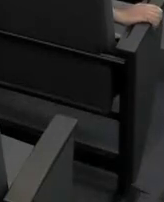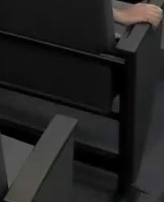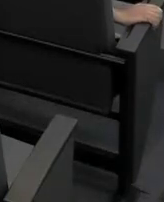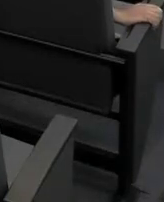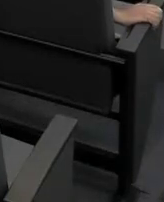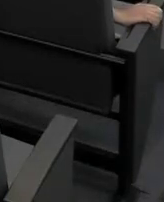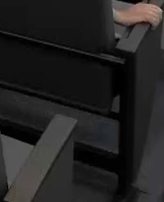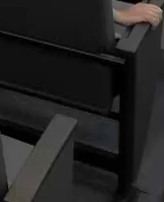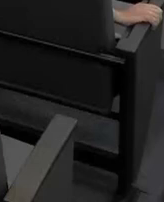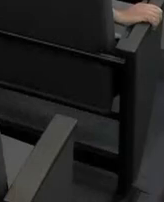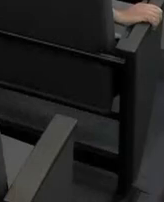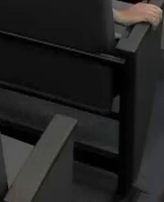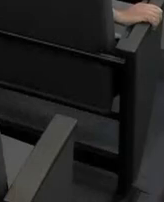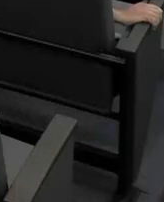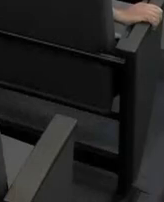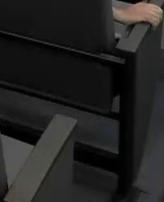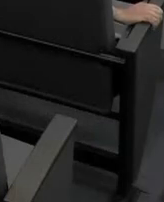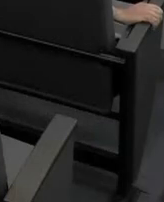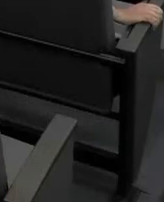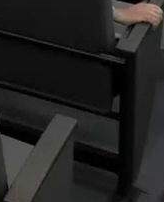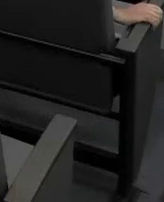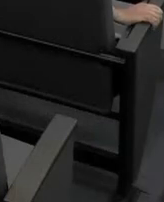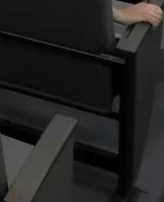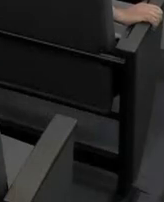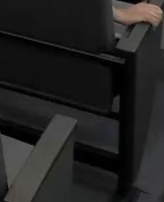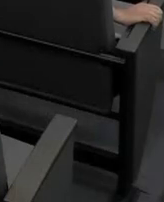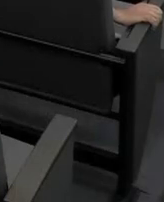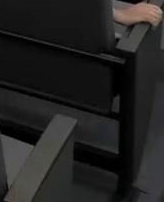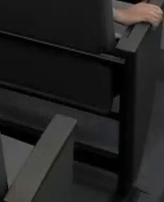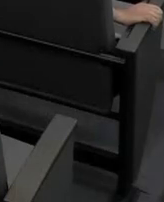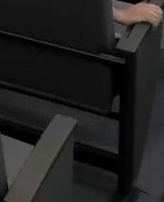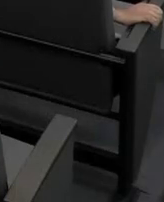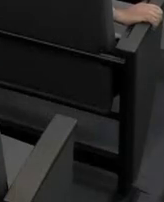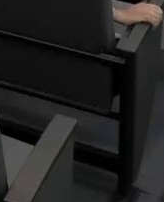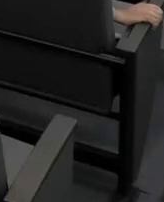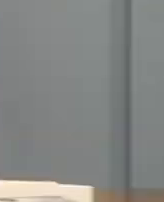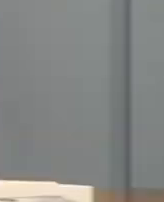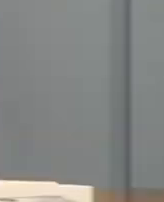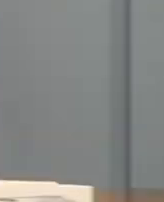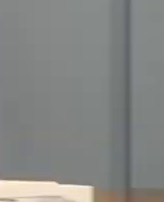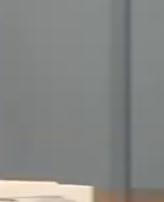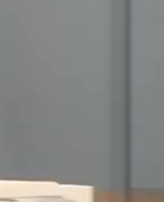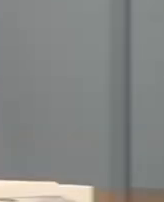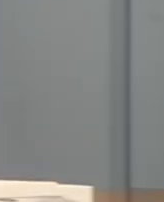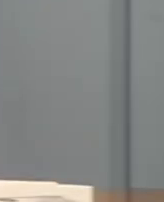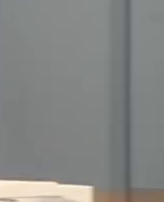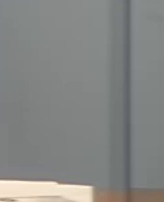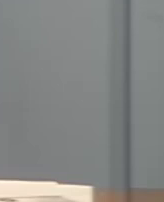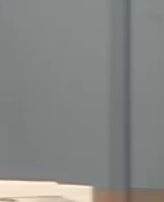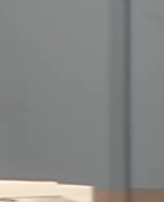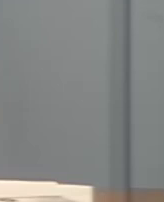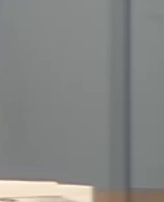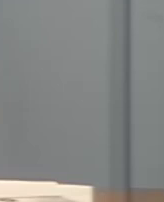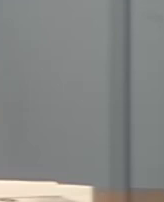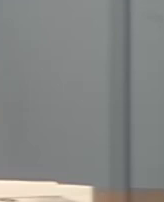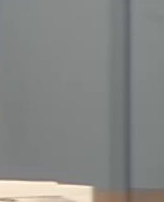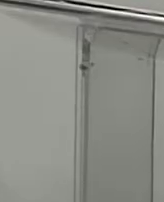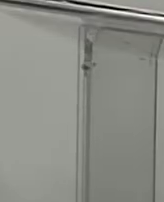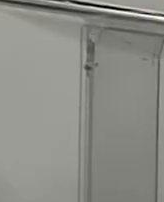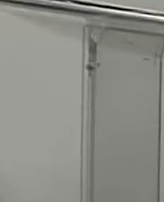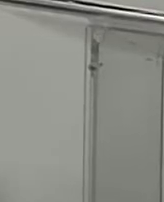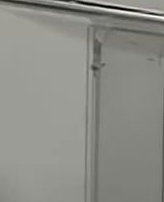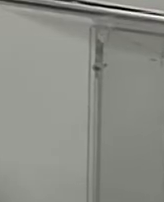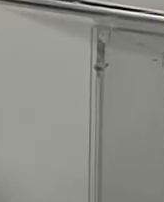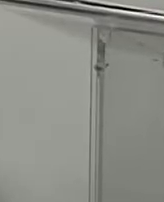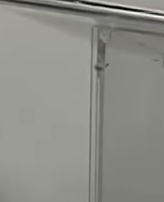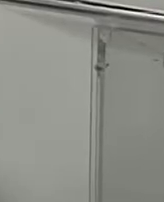já sabe e que já tá abalado emocionado combinando a restaurante do que o colega falou que a Coronel Carla